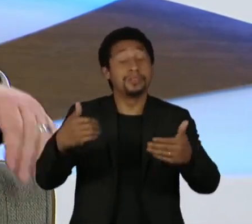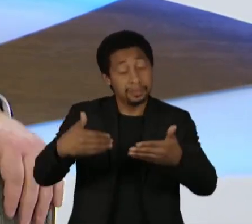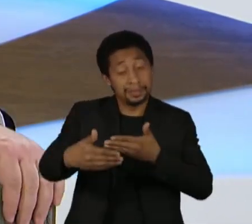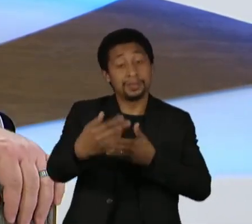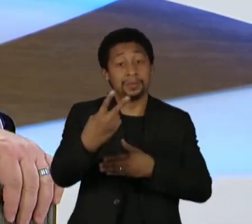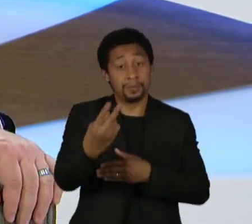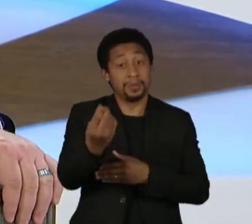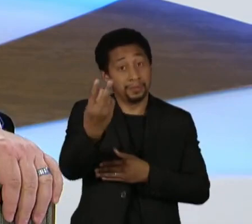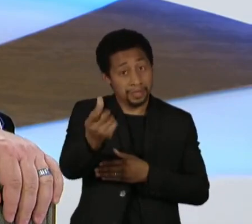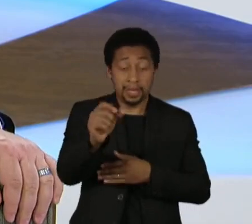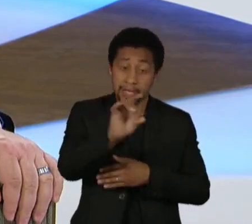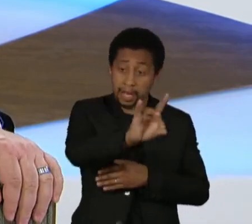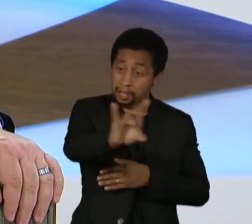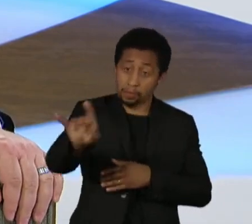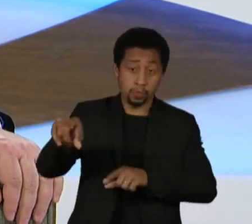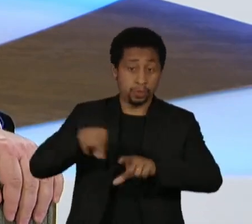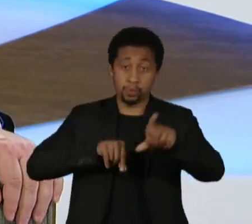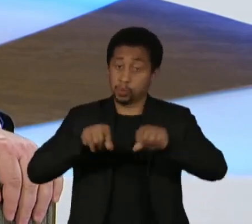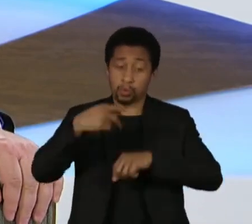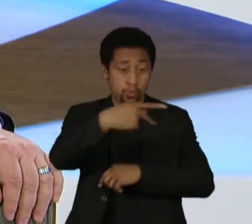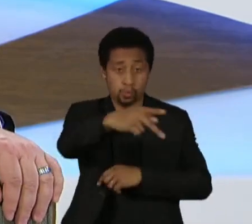com Total Liberdade que graças a Deus que nós vivemos numa